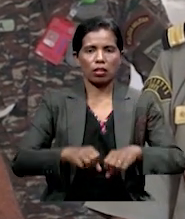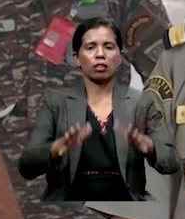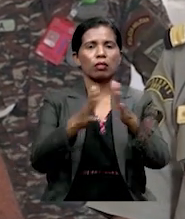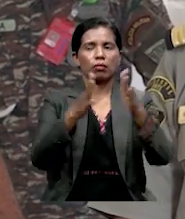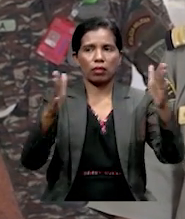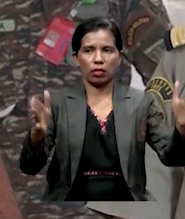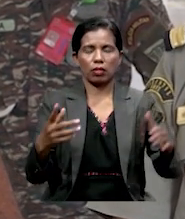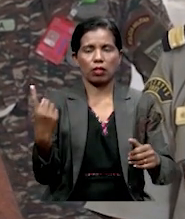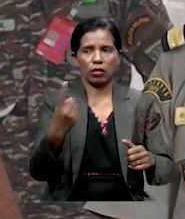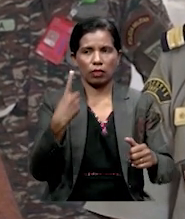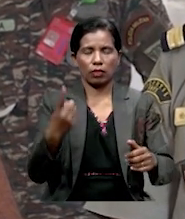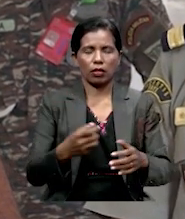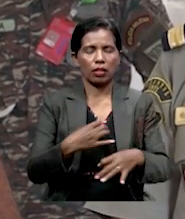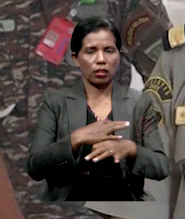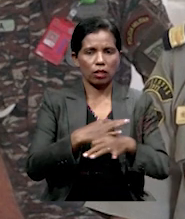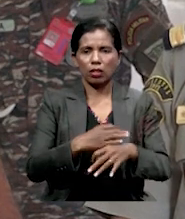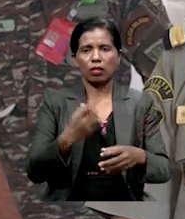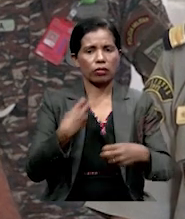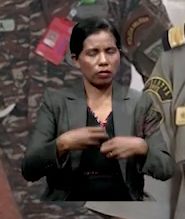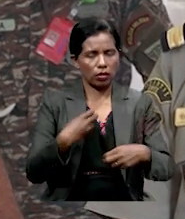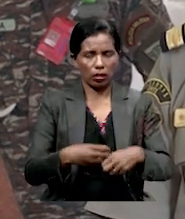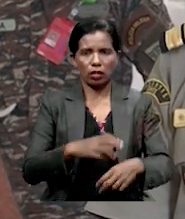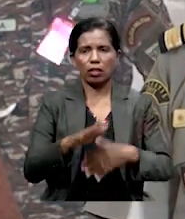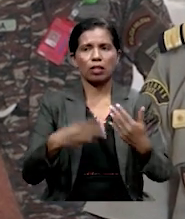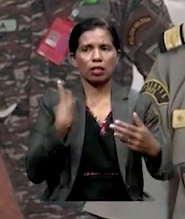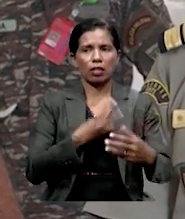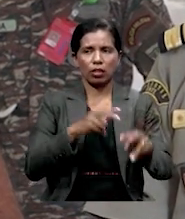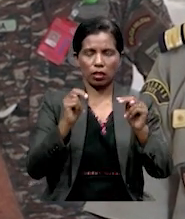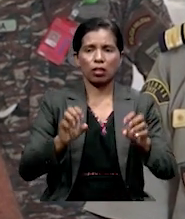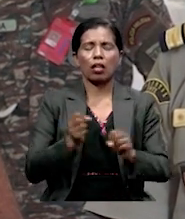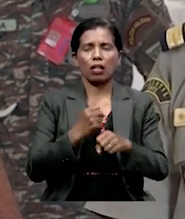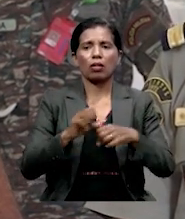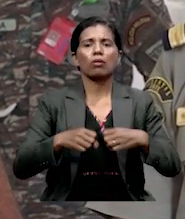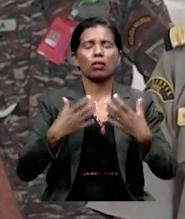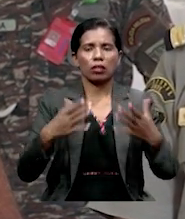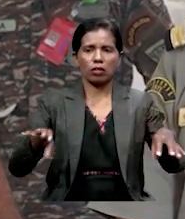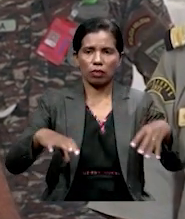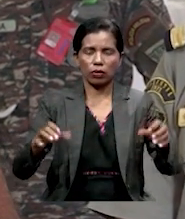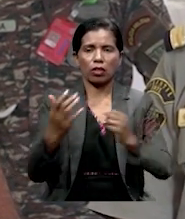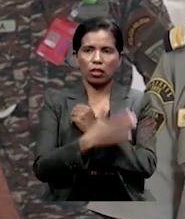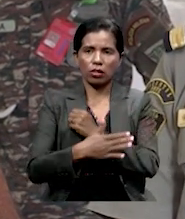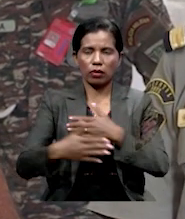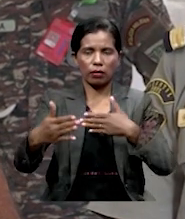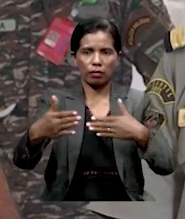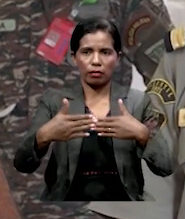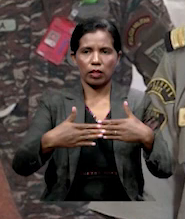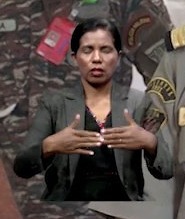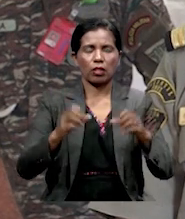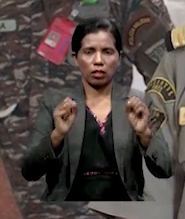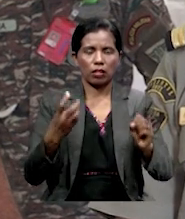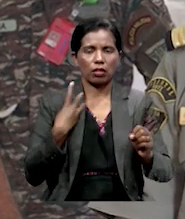agora manutenção, susar, botação, ser rejuto, nem que tem que aluguinçar para cooperar o país vizinho, se era para ir a patrulha